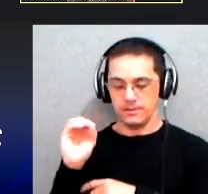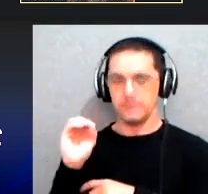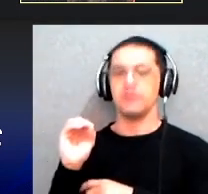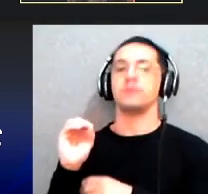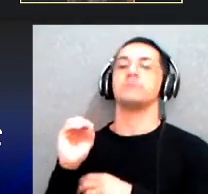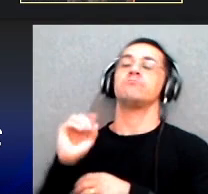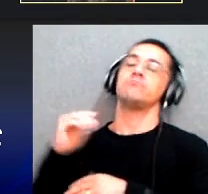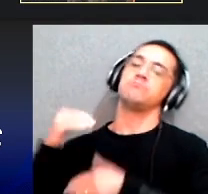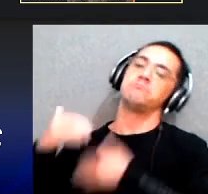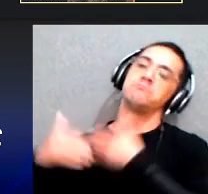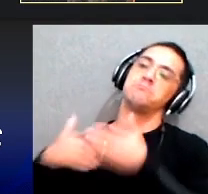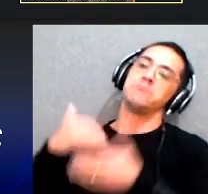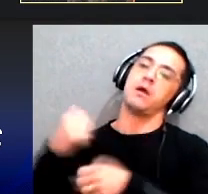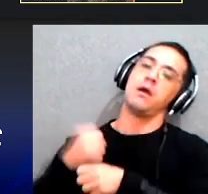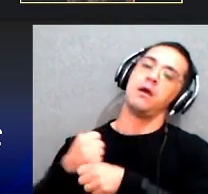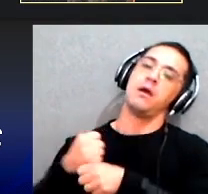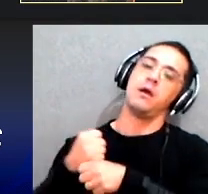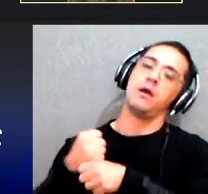depois, com